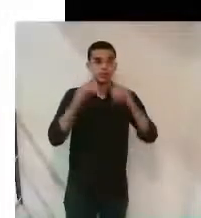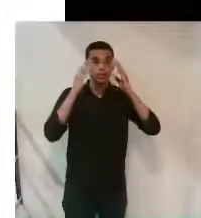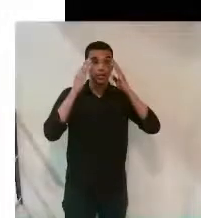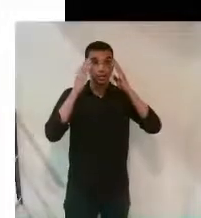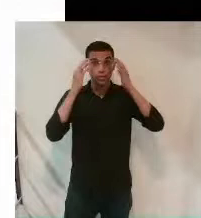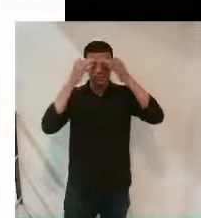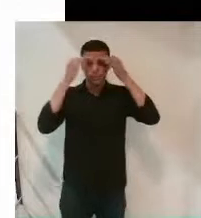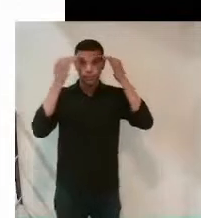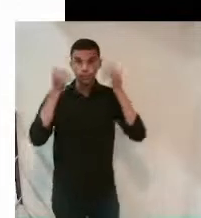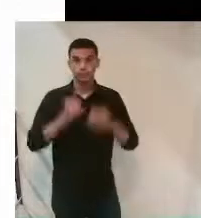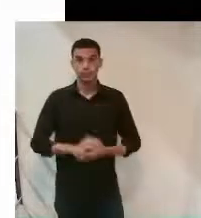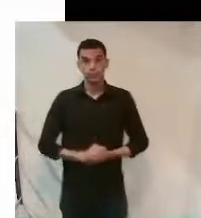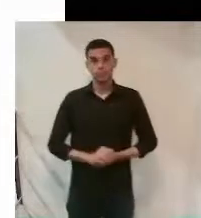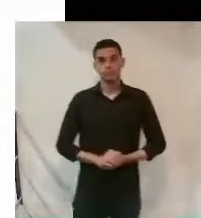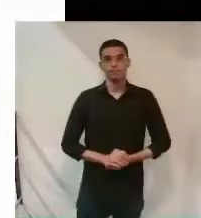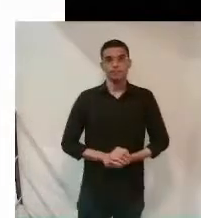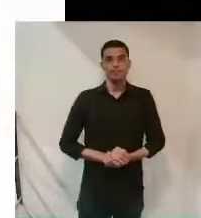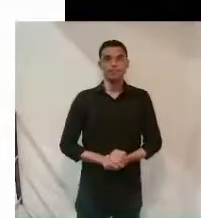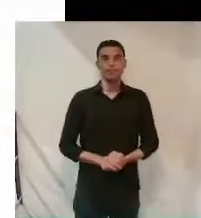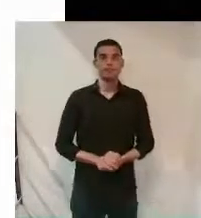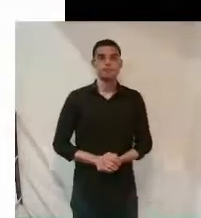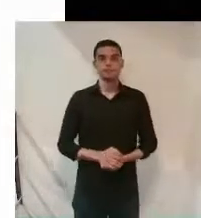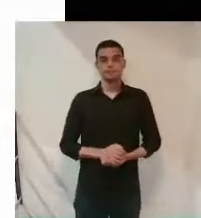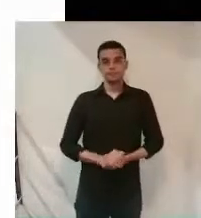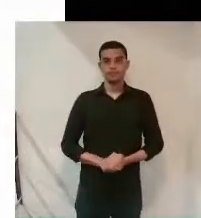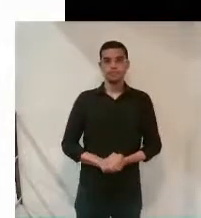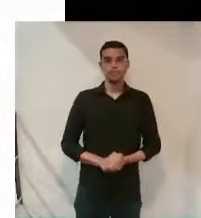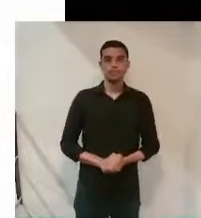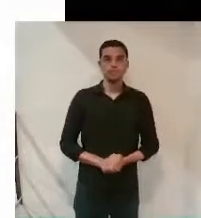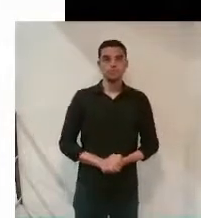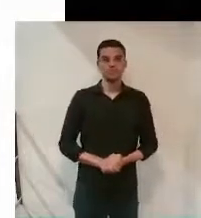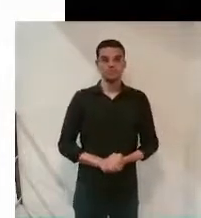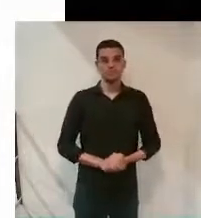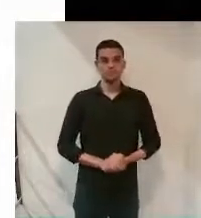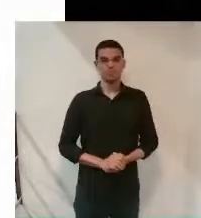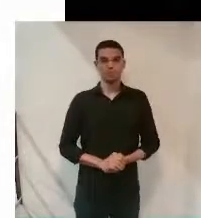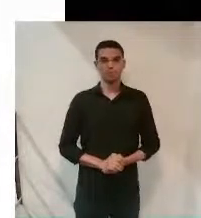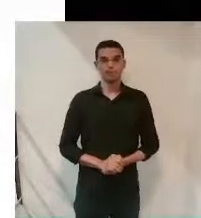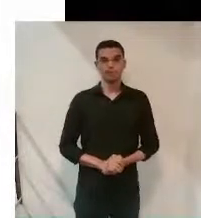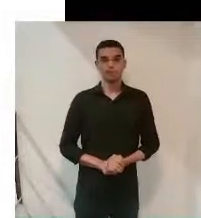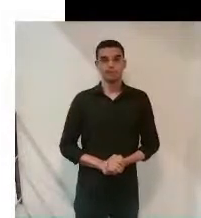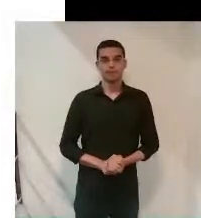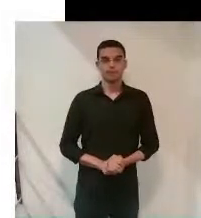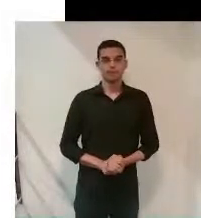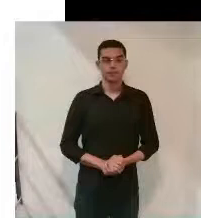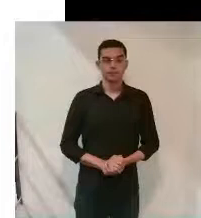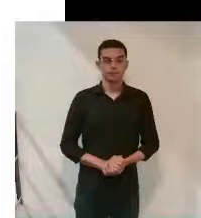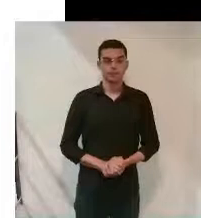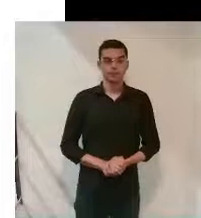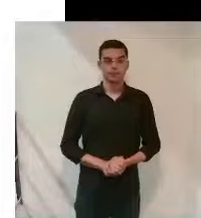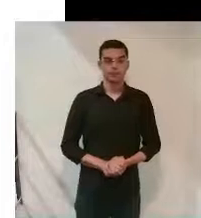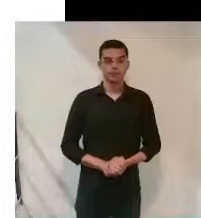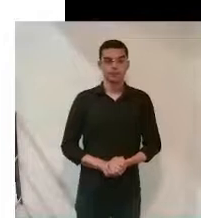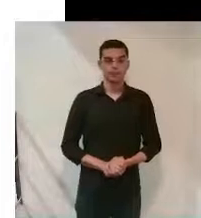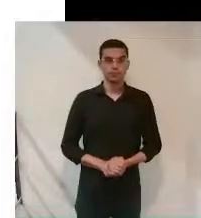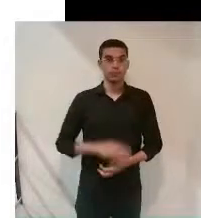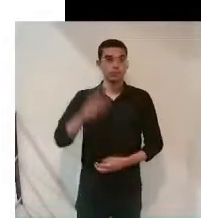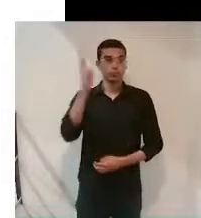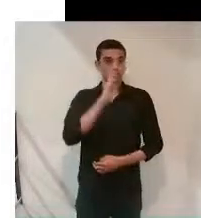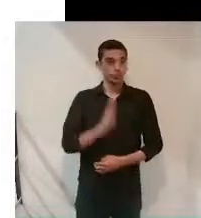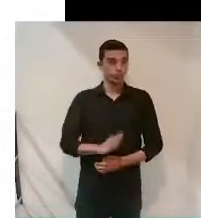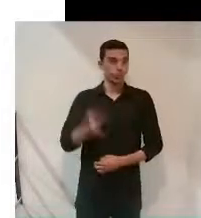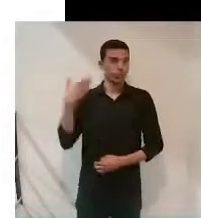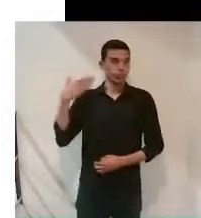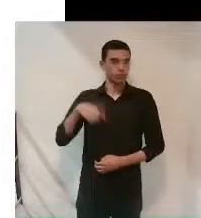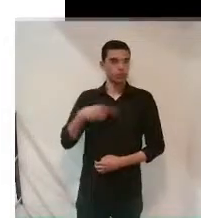2021, o Brasil tem hoje 48% de destinação adequada. E a época que foi em 2021, esse